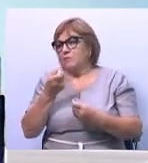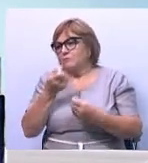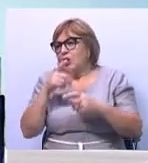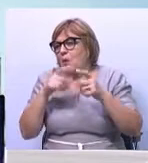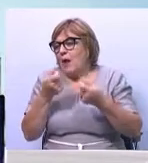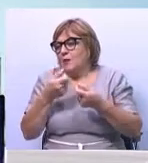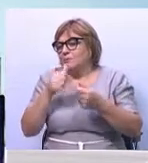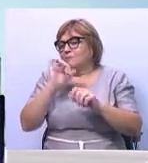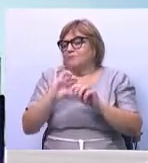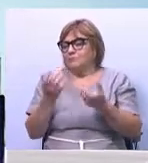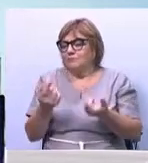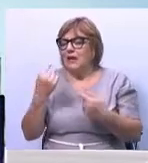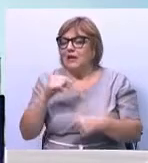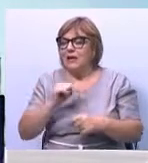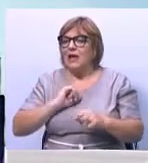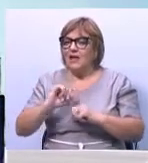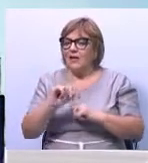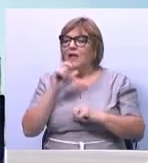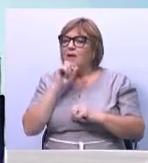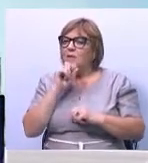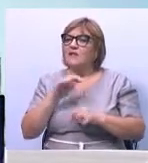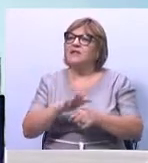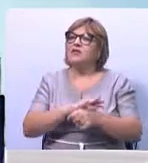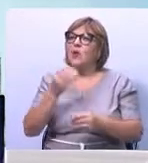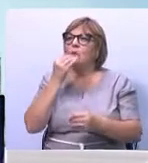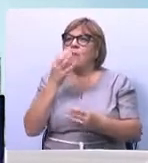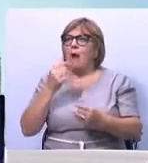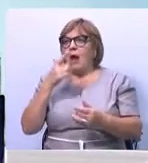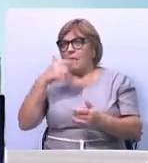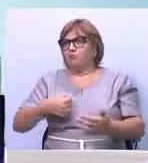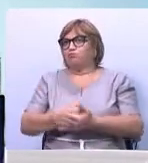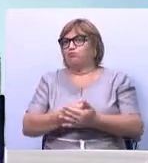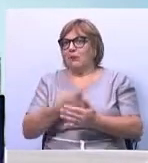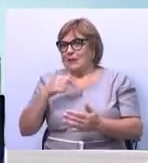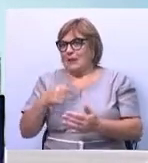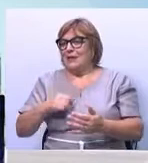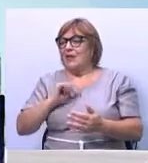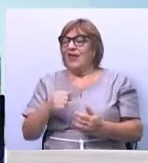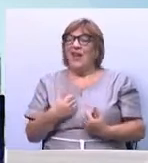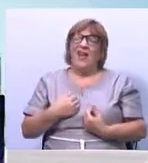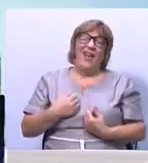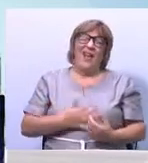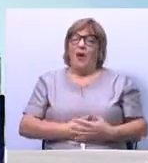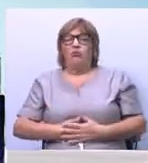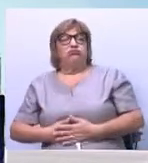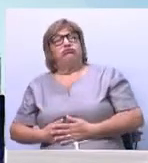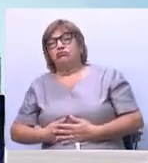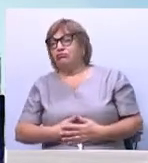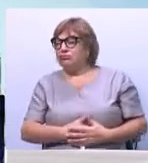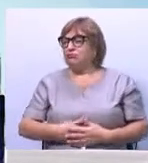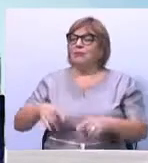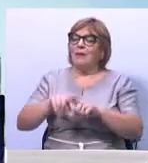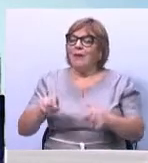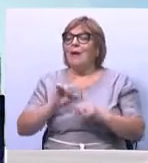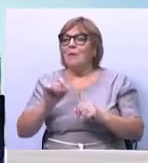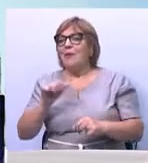mais difícil, uma situação em que estamos ali, assim, comemos demais, por assim dizer, e que estamos desconfortáveis com a situação. Podemos então fazer a ingestão,